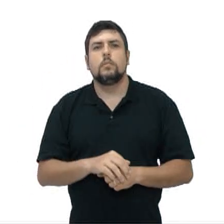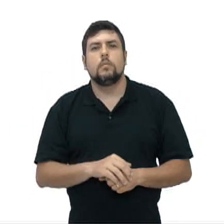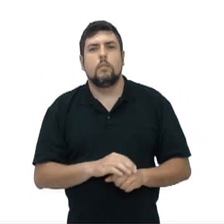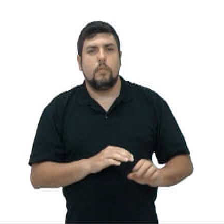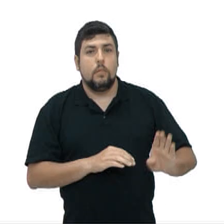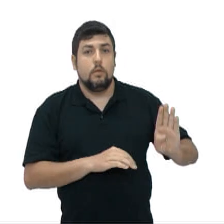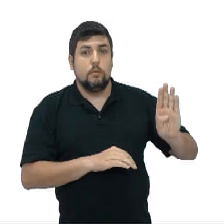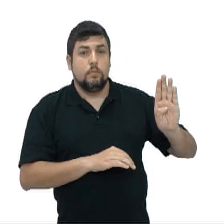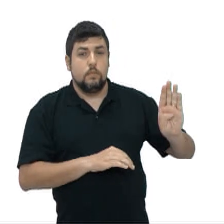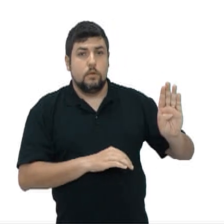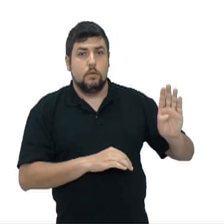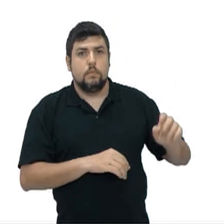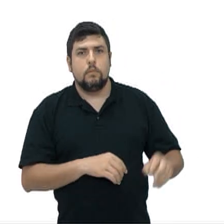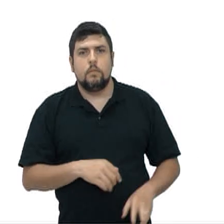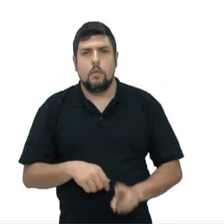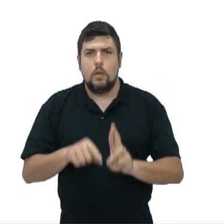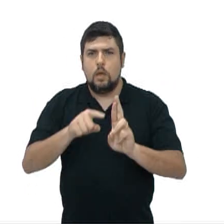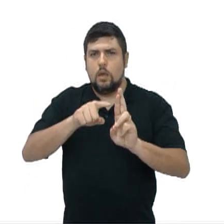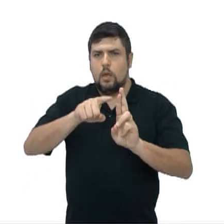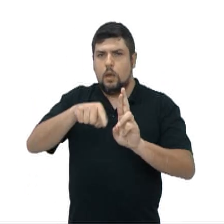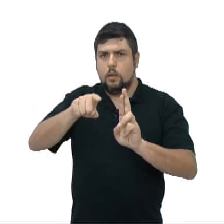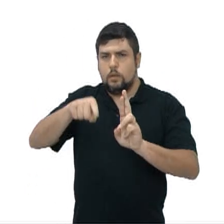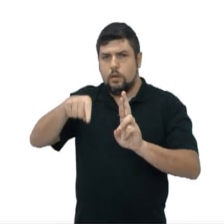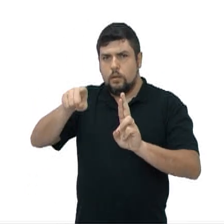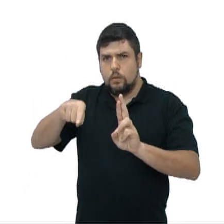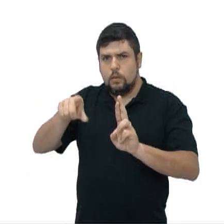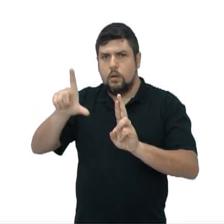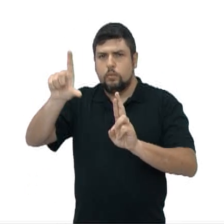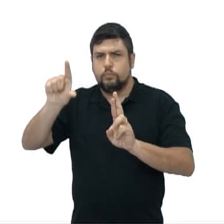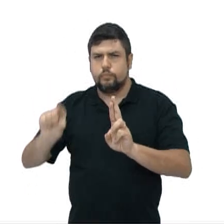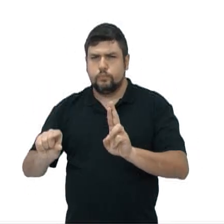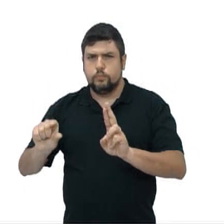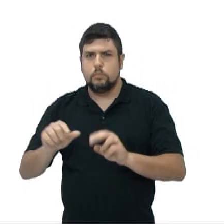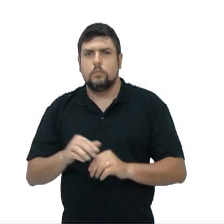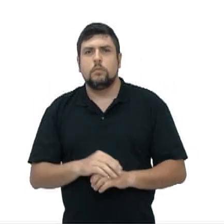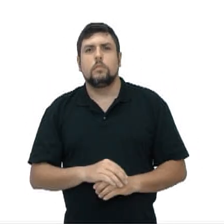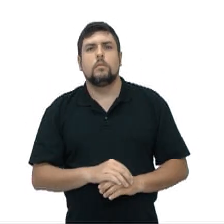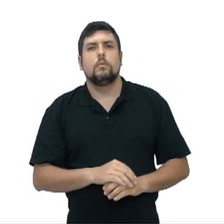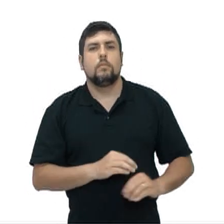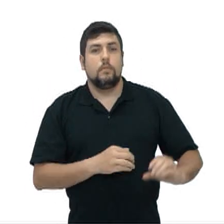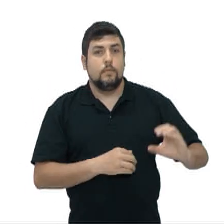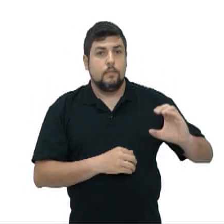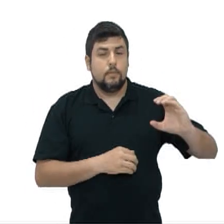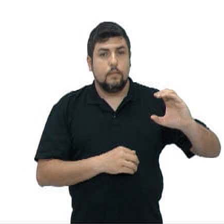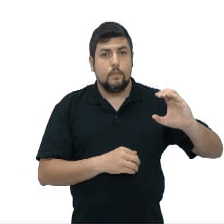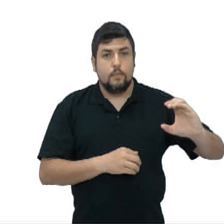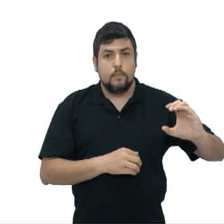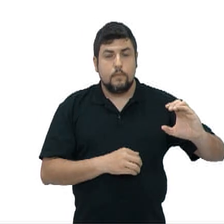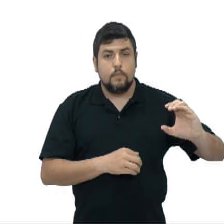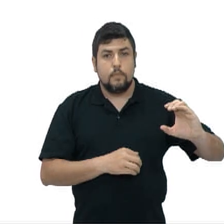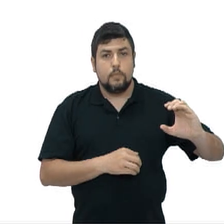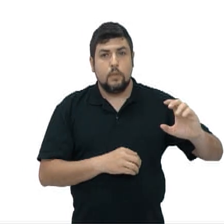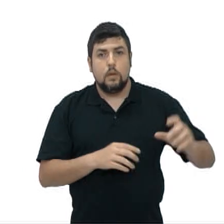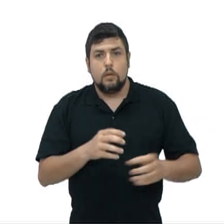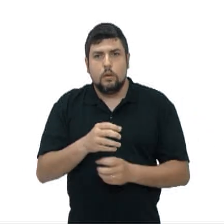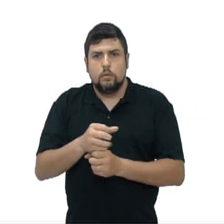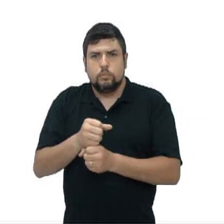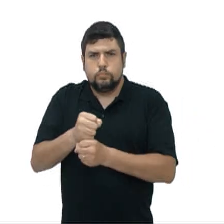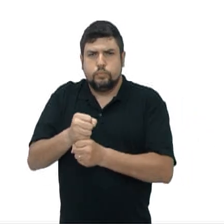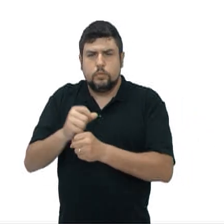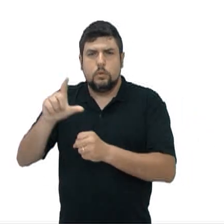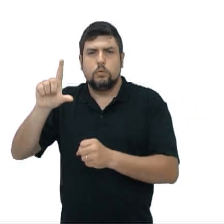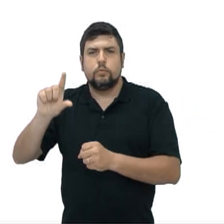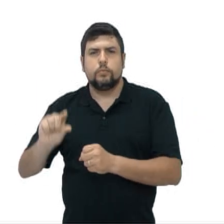alternativa B, a sua resistência elétrica diminua, alternativa C, a sua resistividade